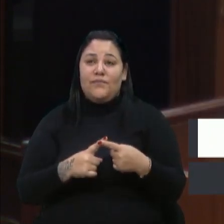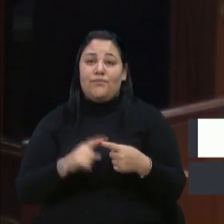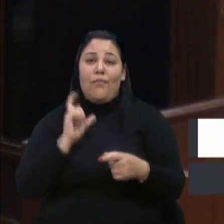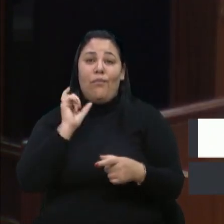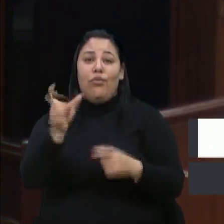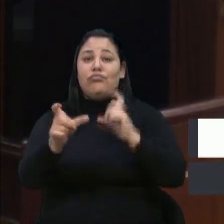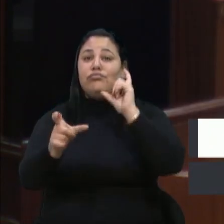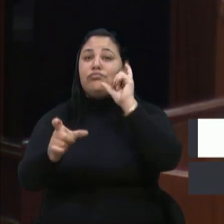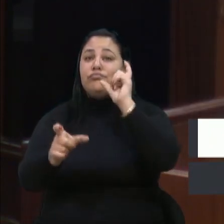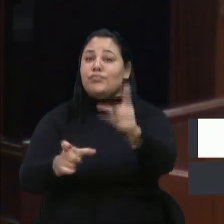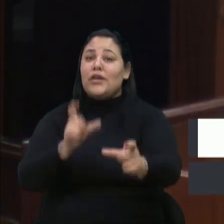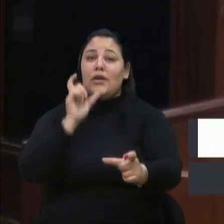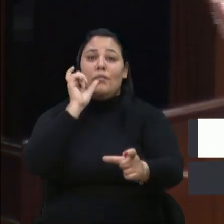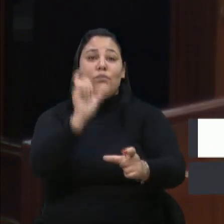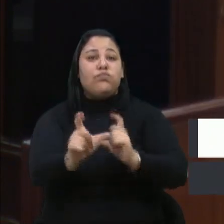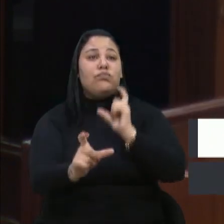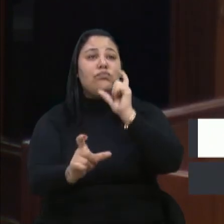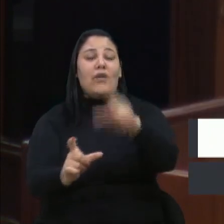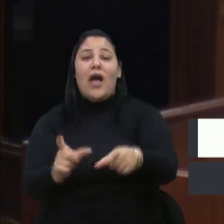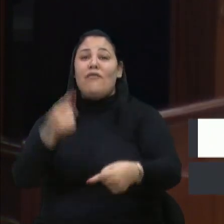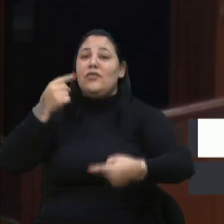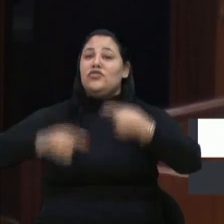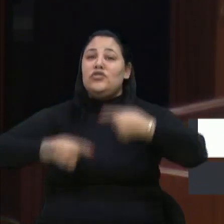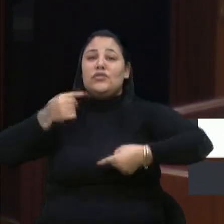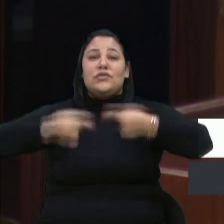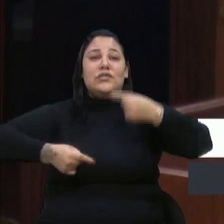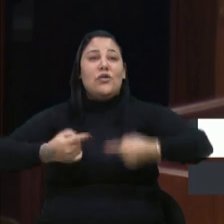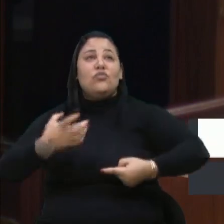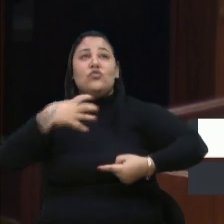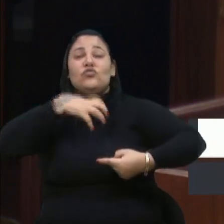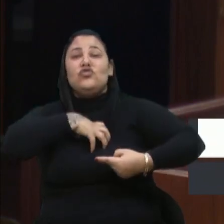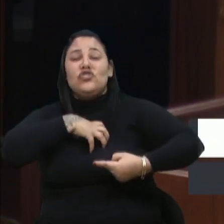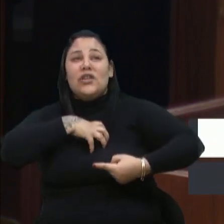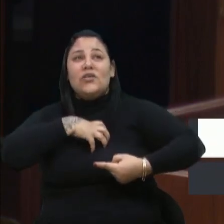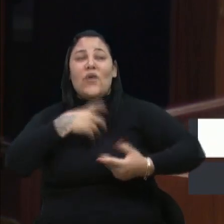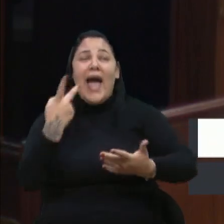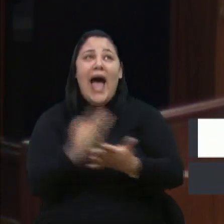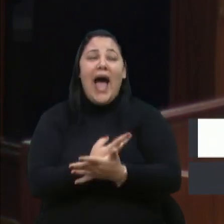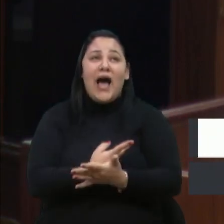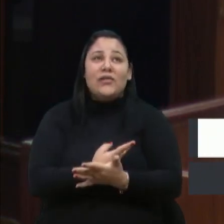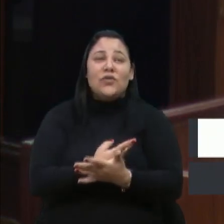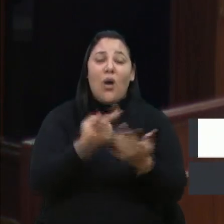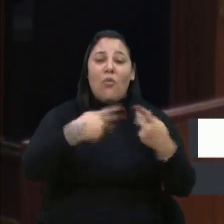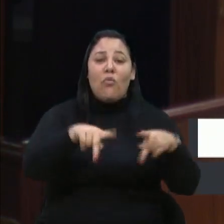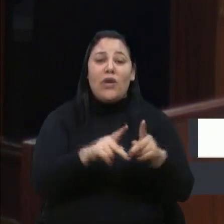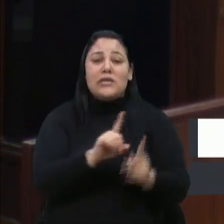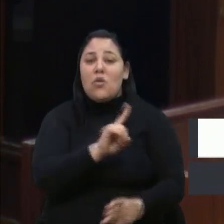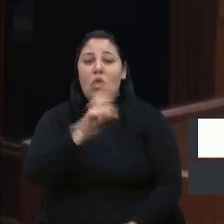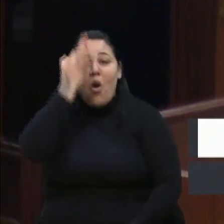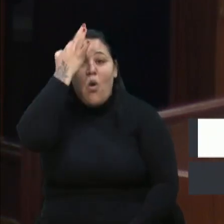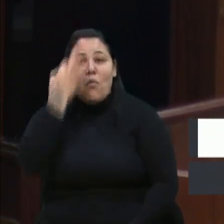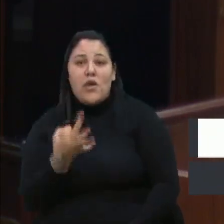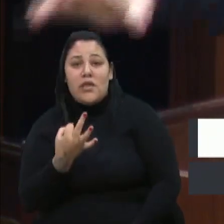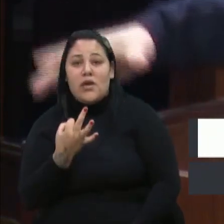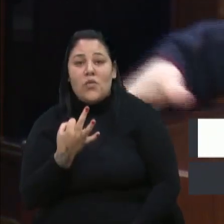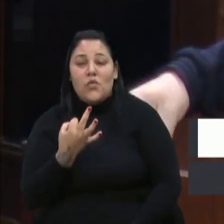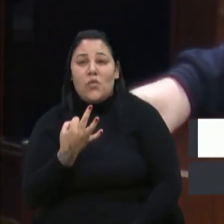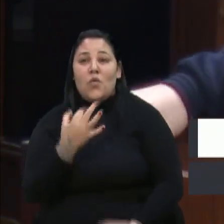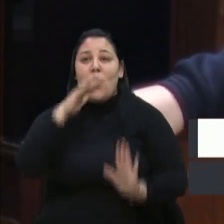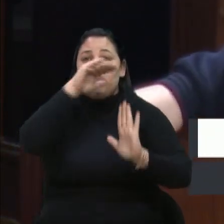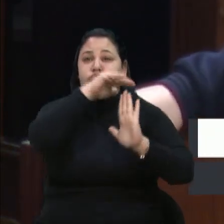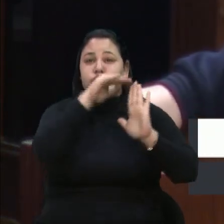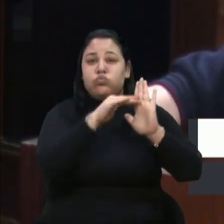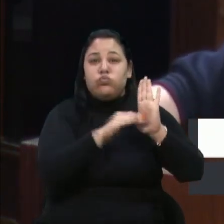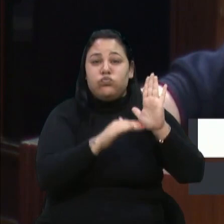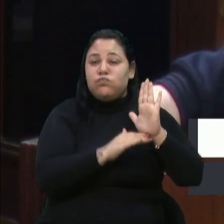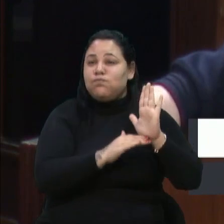jogadas de formas talvez que o povo não conseguiu compreender, projetos utópicos que no momento de Caxias do Sul